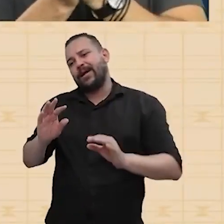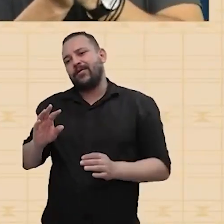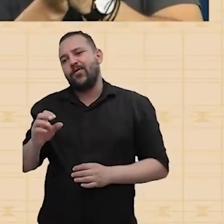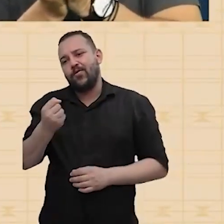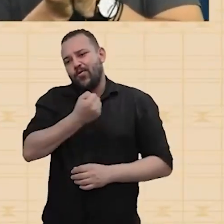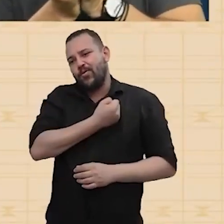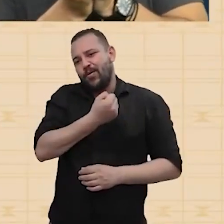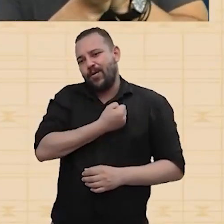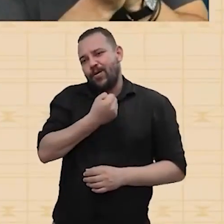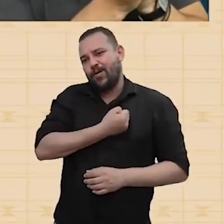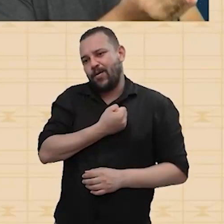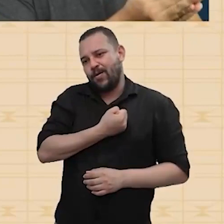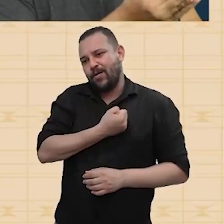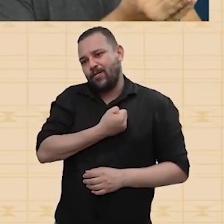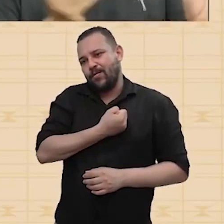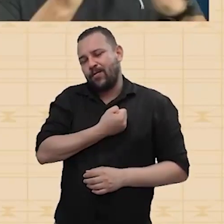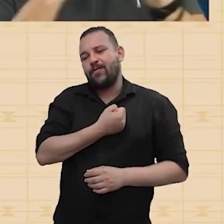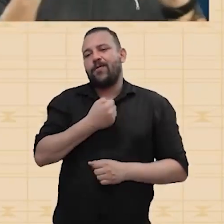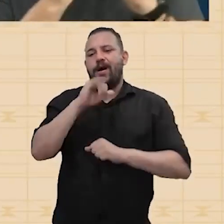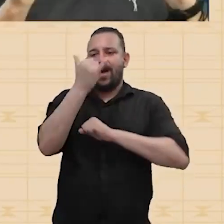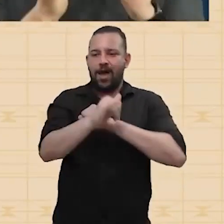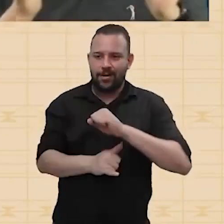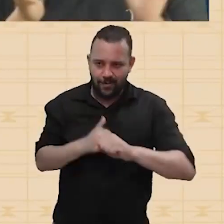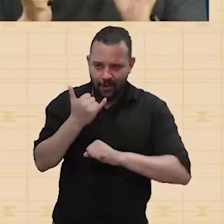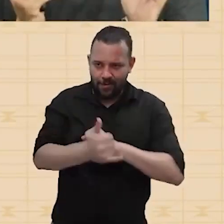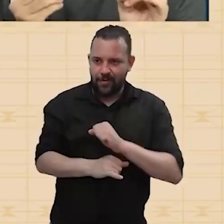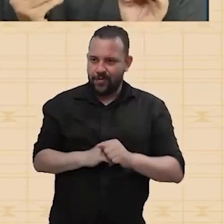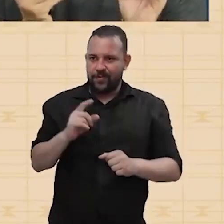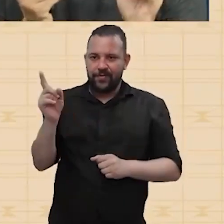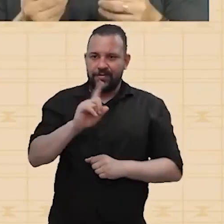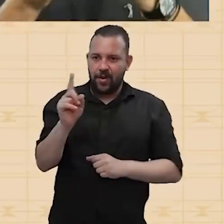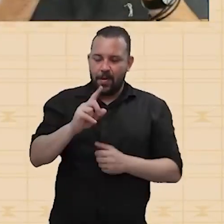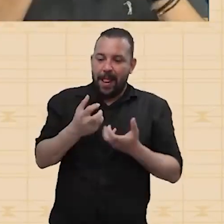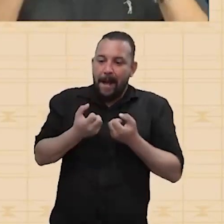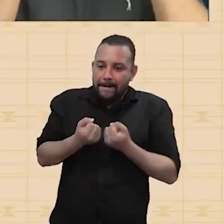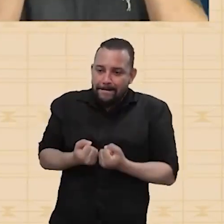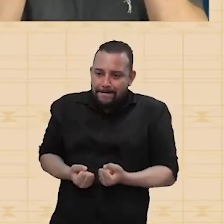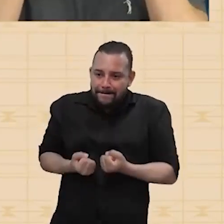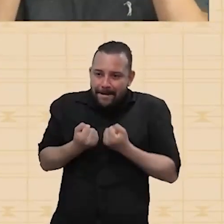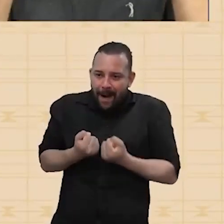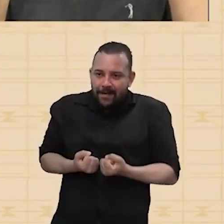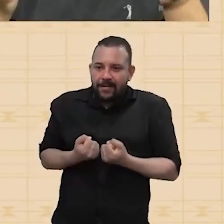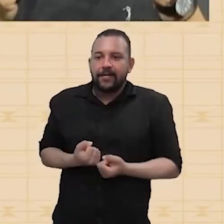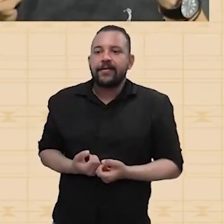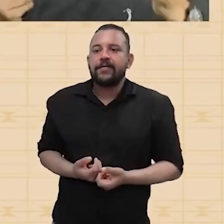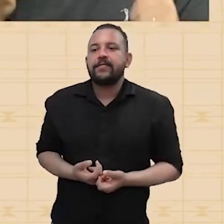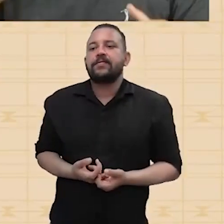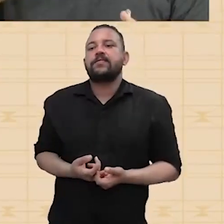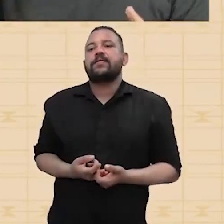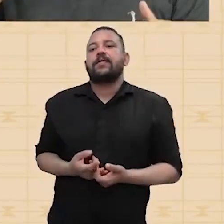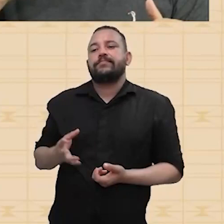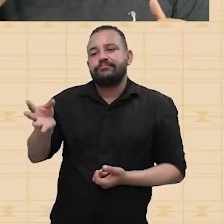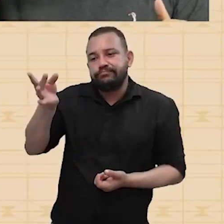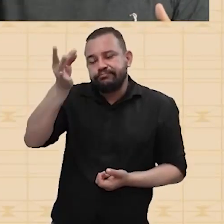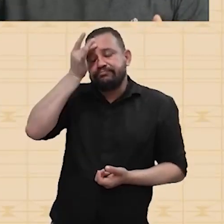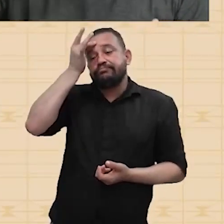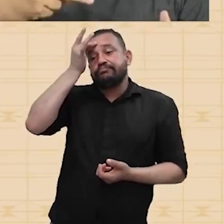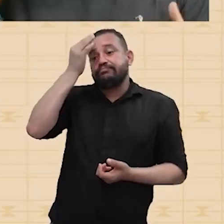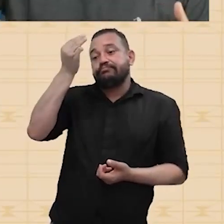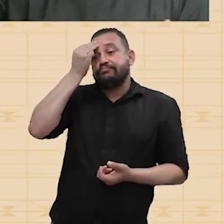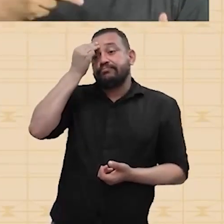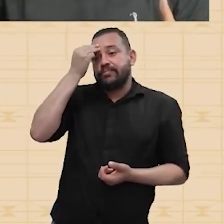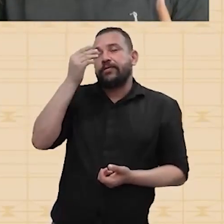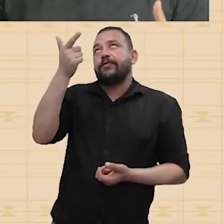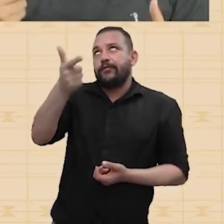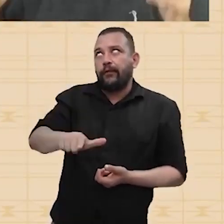pelo número atômico e não pela massa. Então, para a gente fixar novamente, falando de